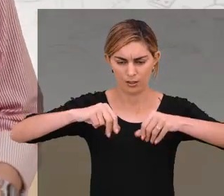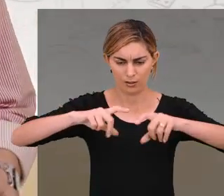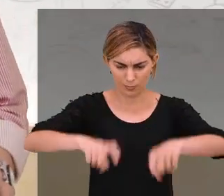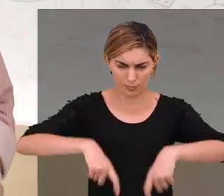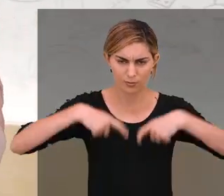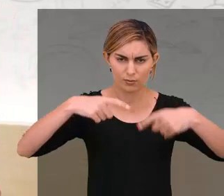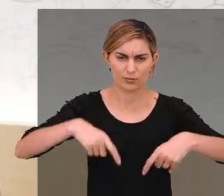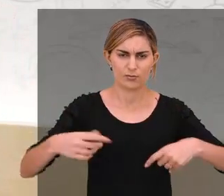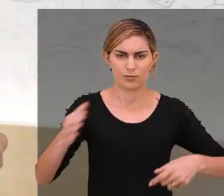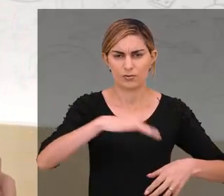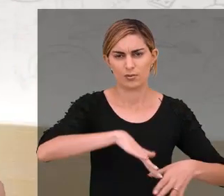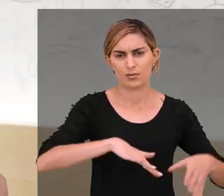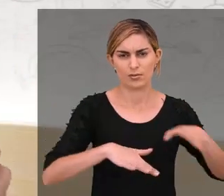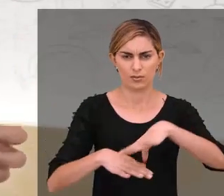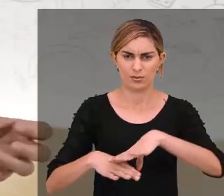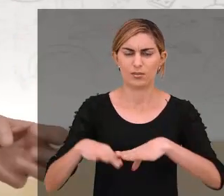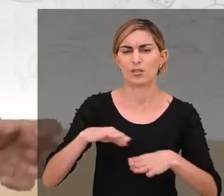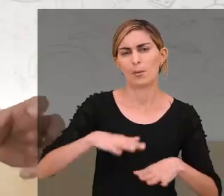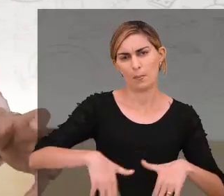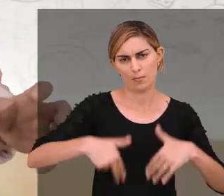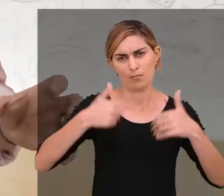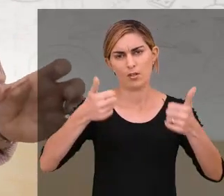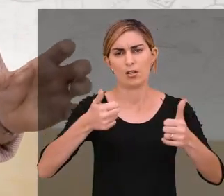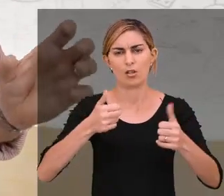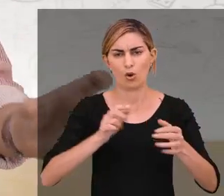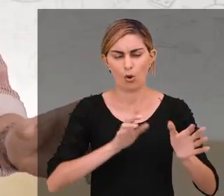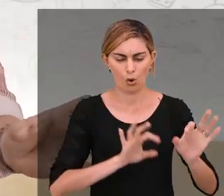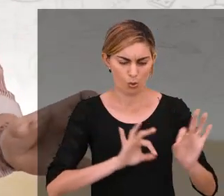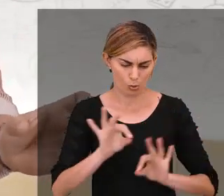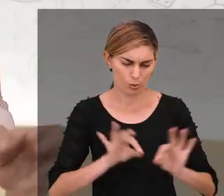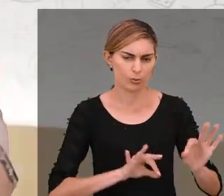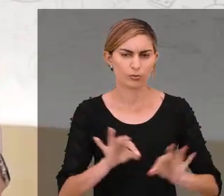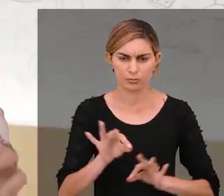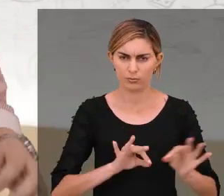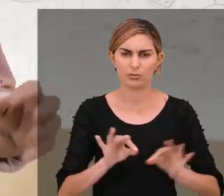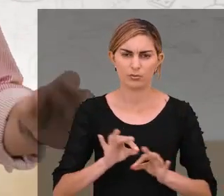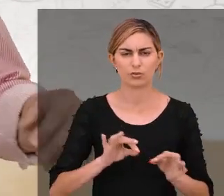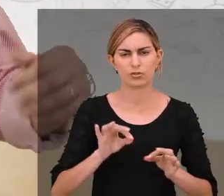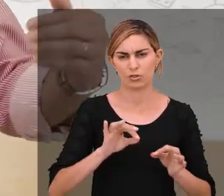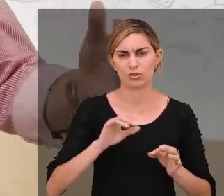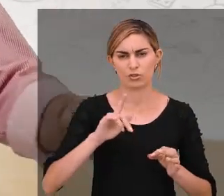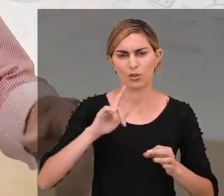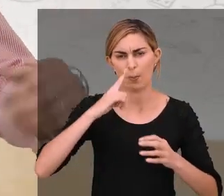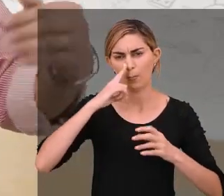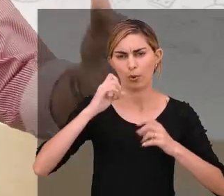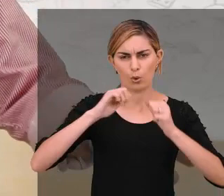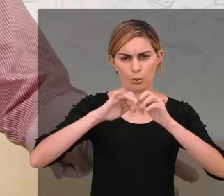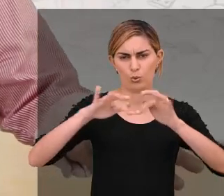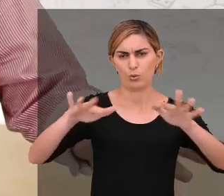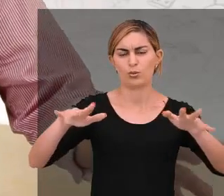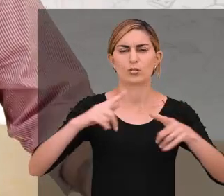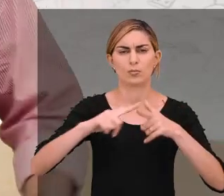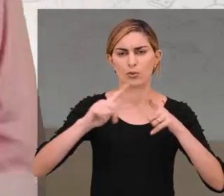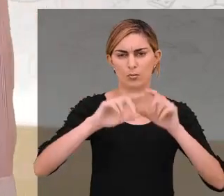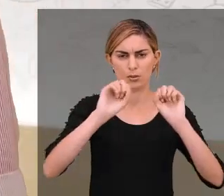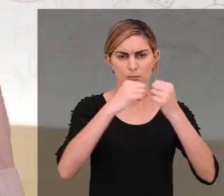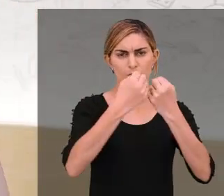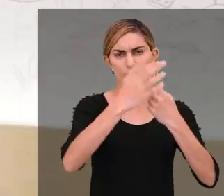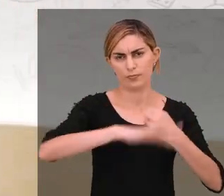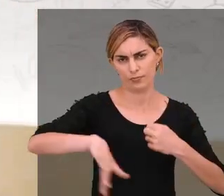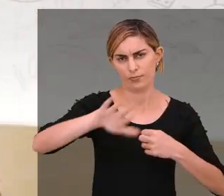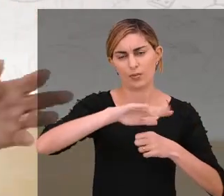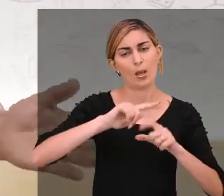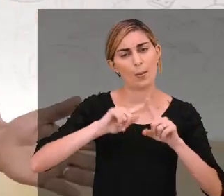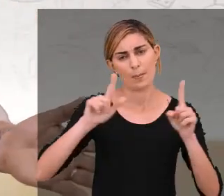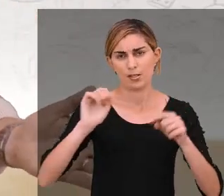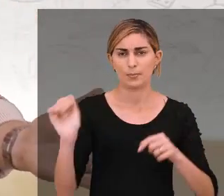aterros sanitários são muito mais, vamos dizer assim, controláveis do ponto de vista de gerar poluição e problemas sociais,